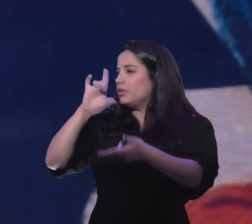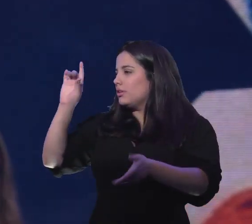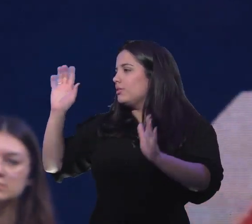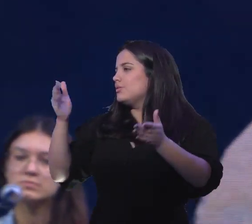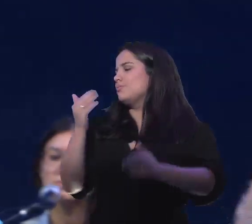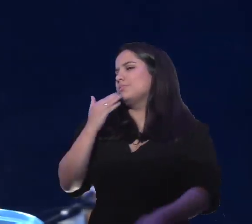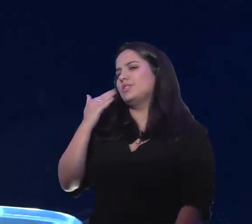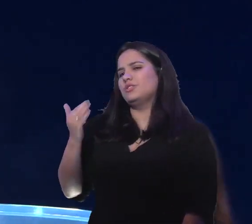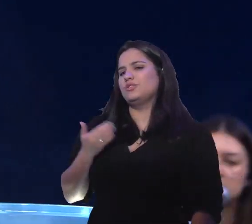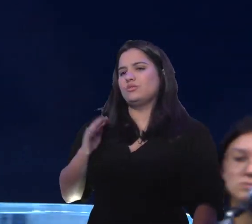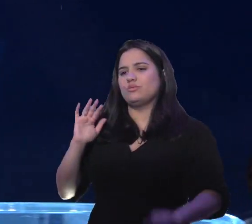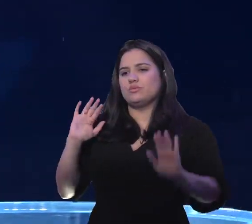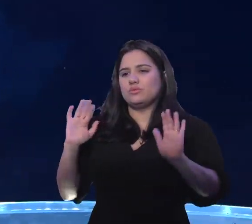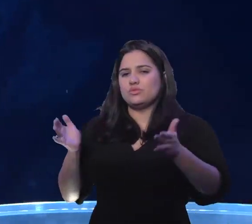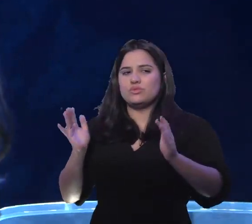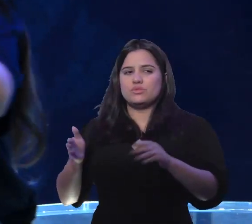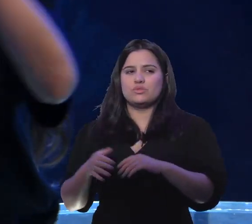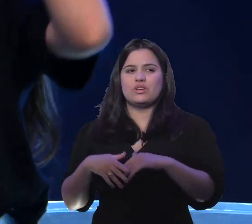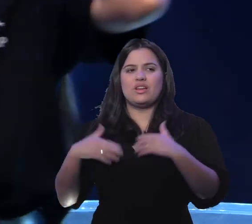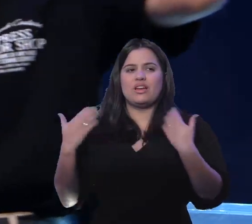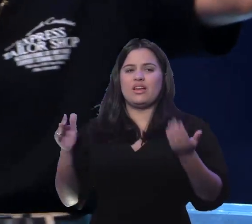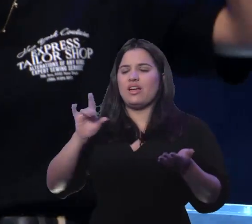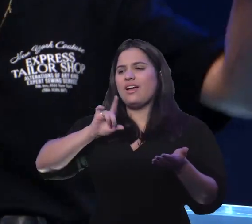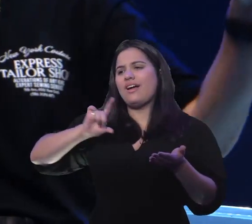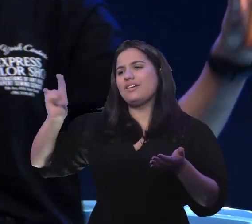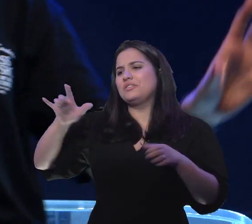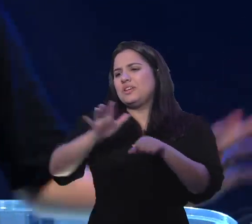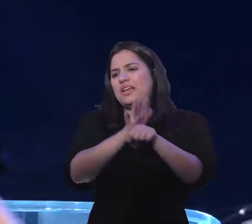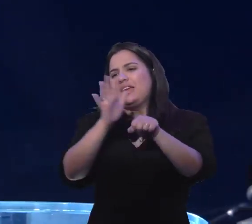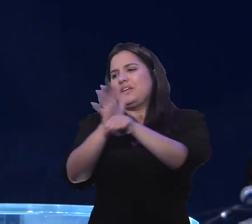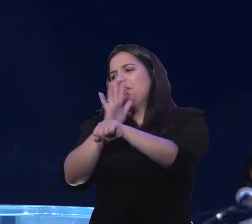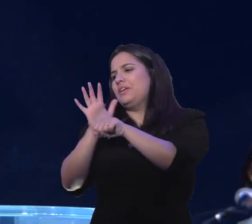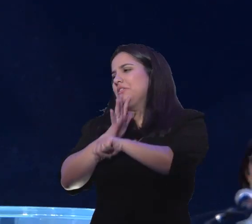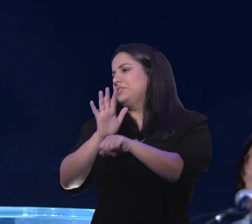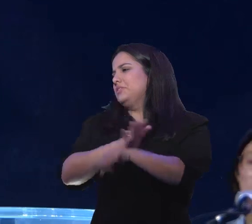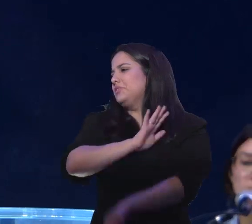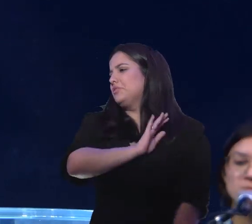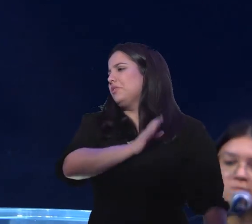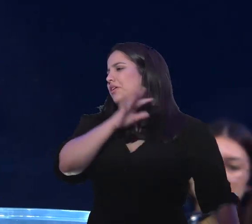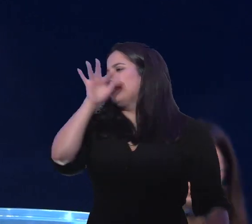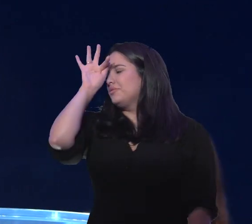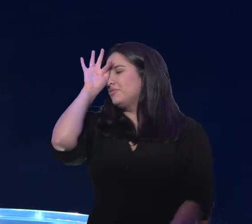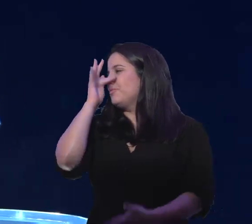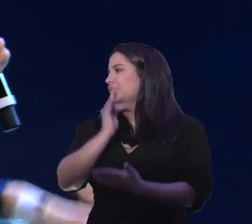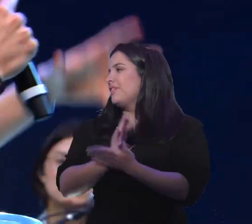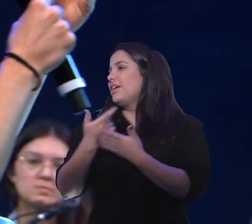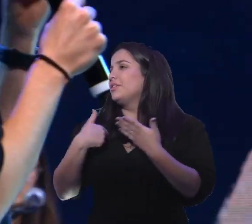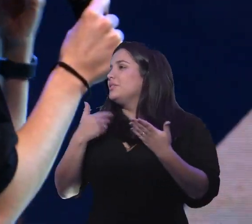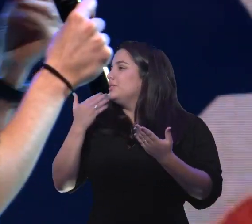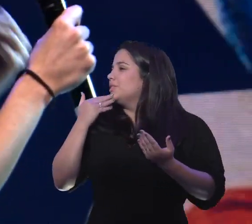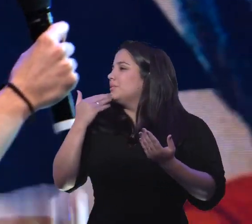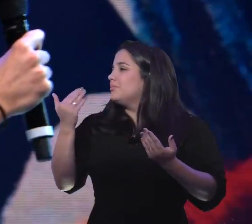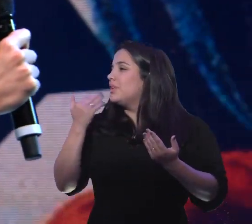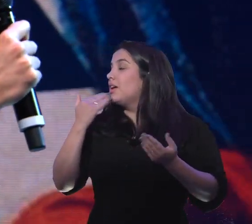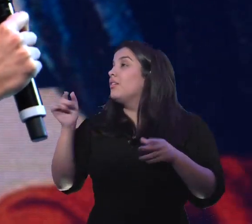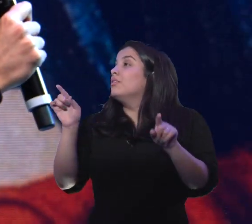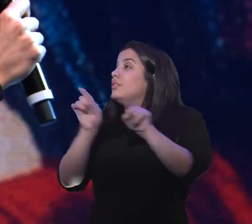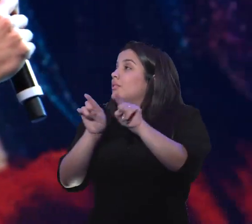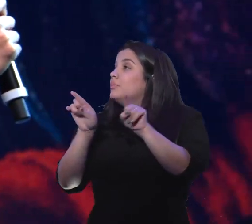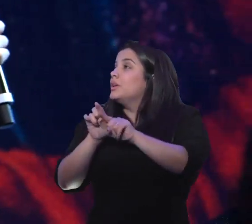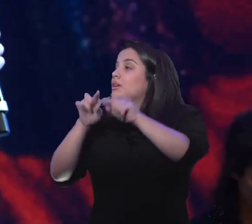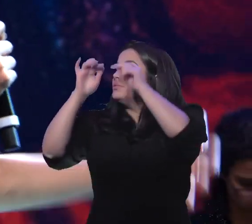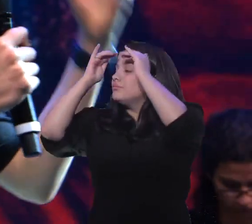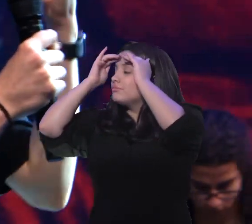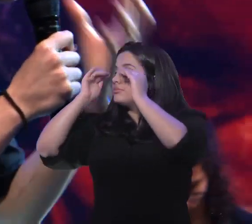eles fazerem, Senhor. Enche o coração deles de fé, Senhor. Eu te peço, Senhor Deus, também por obediência,